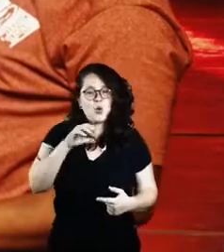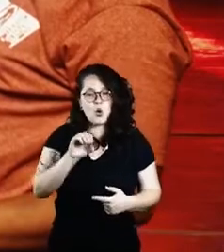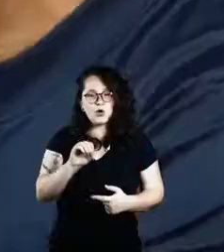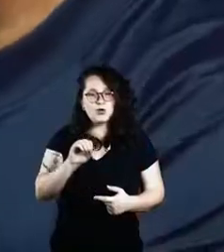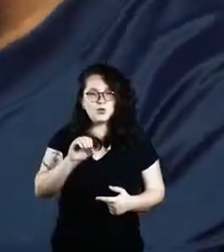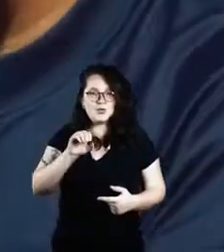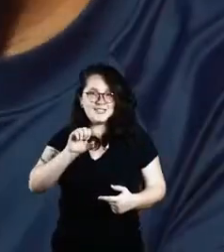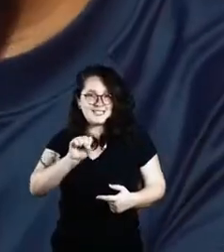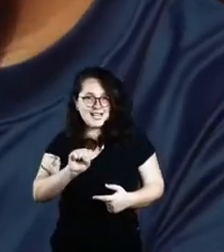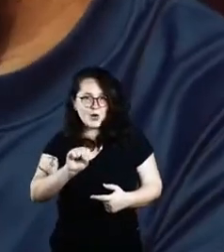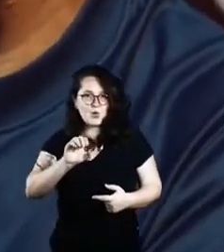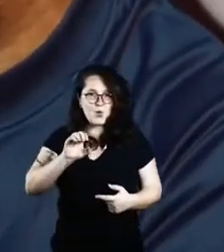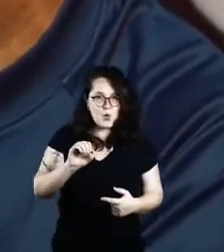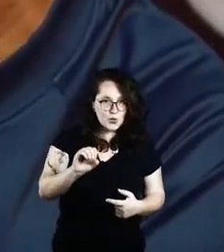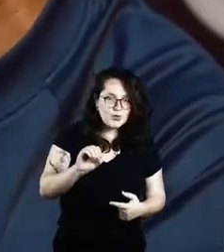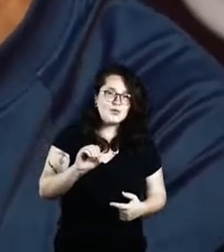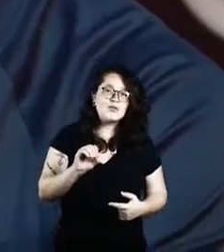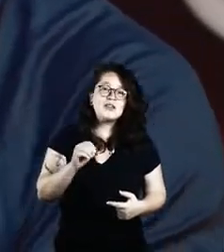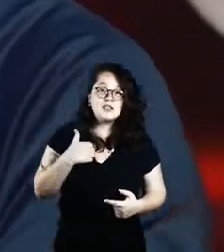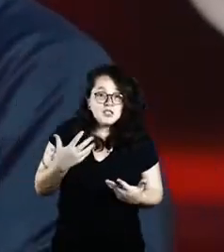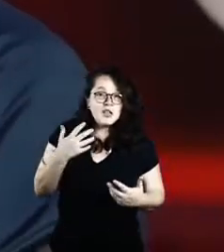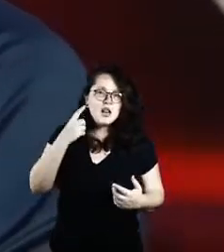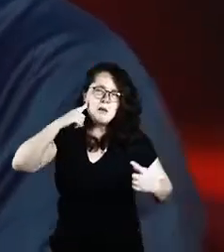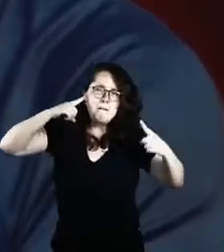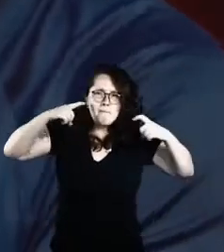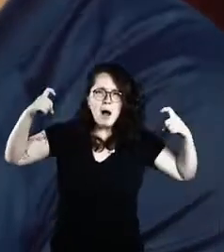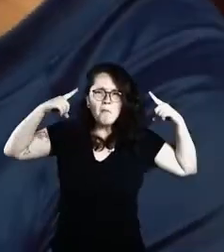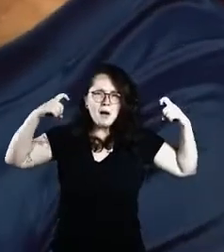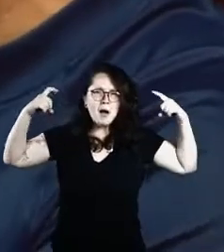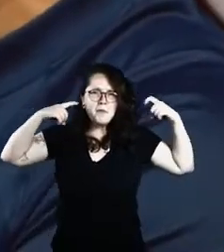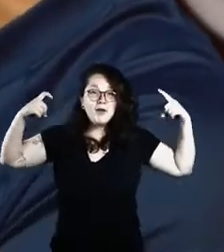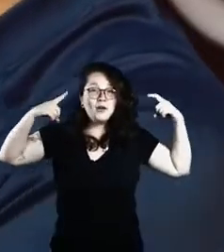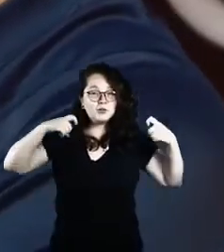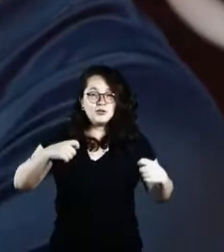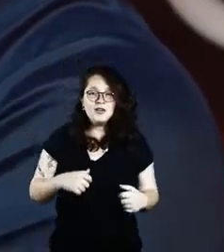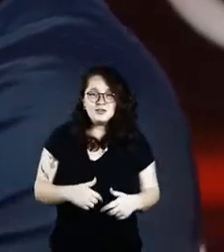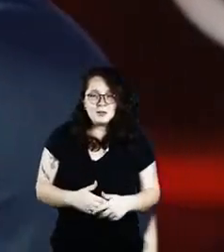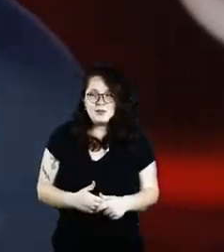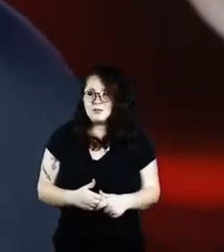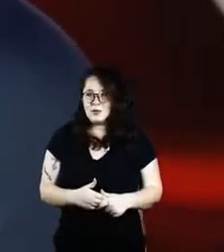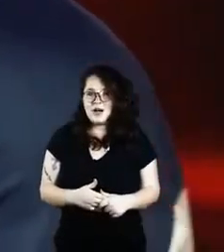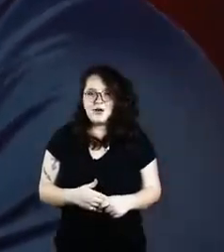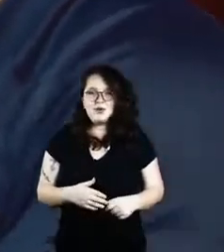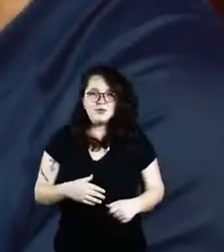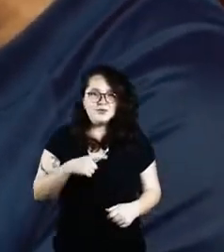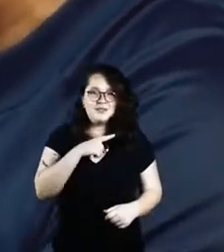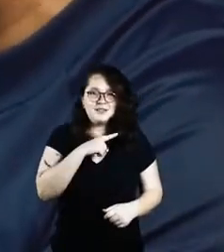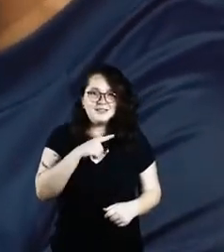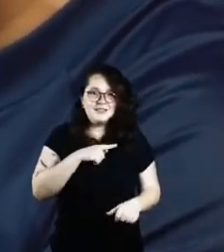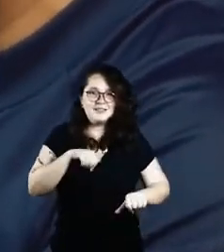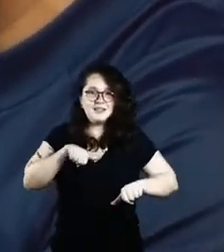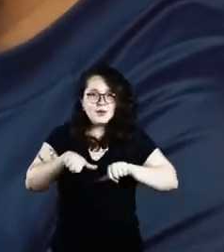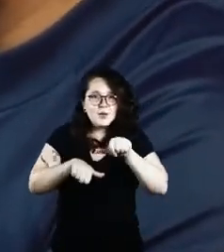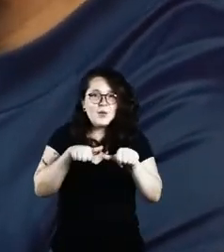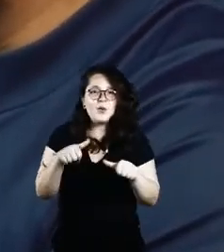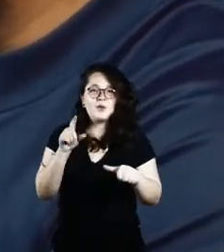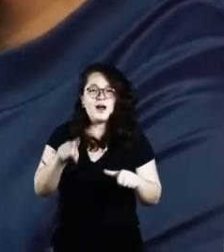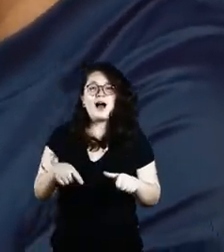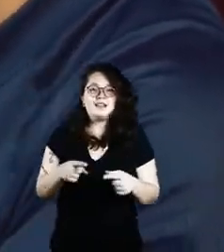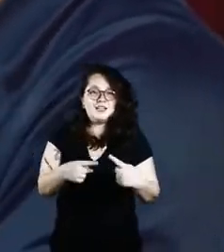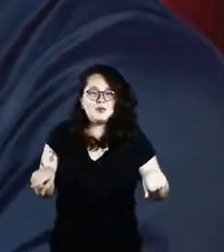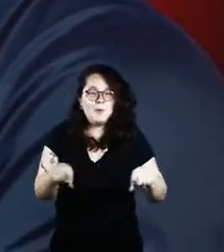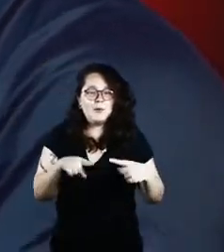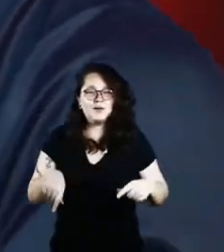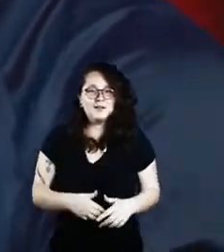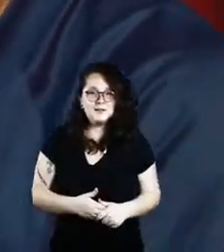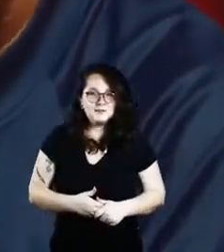na orelha. Então, para que a gente tinha que fazer? Tinha que pegar, se reunir a galera, os discos eram diferenciados.